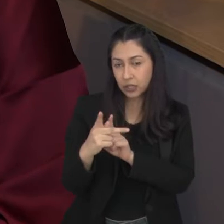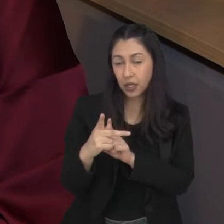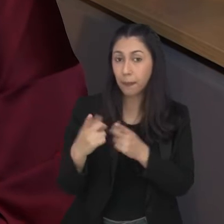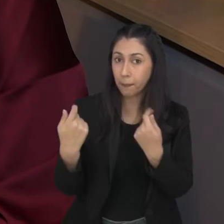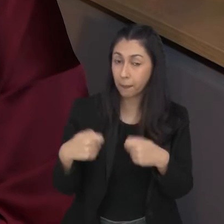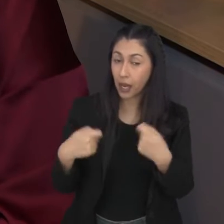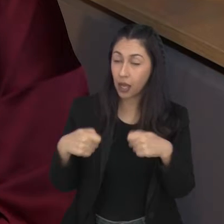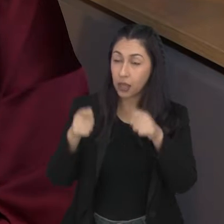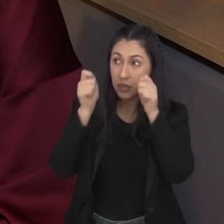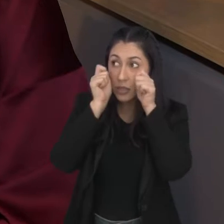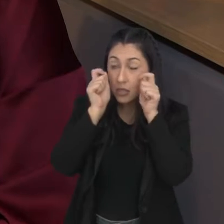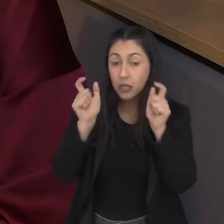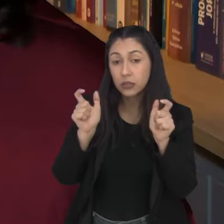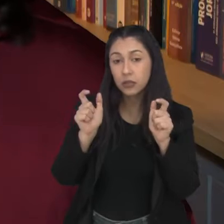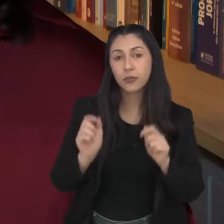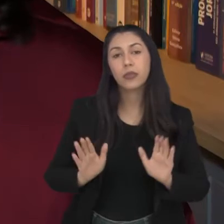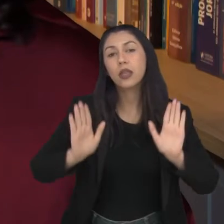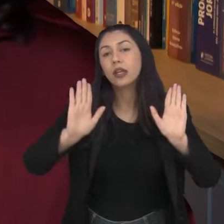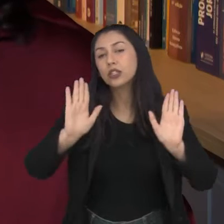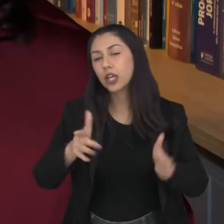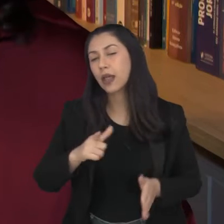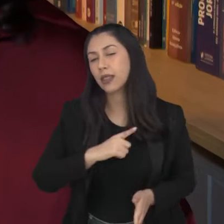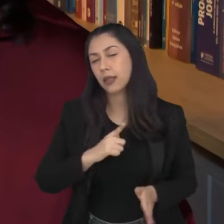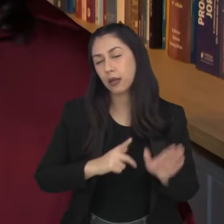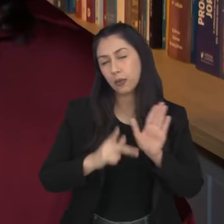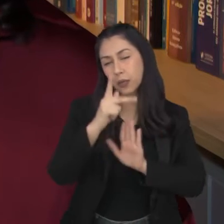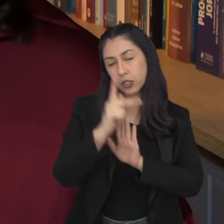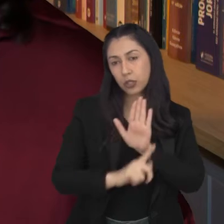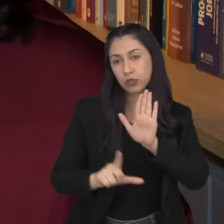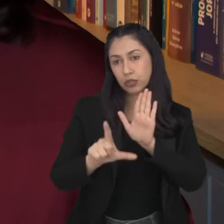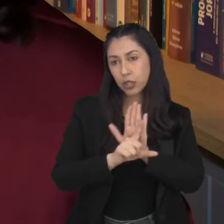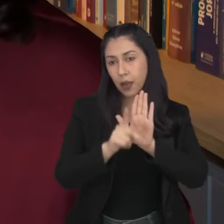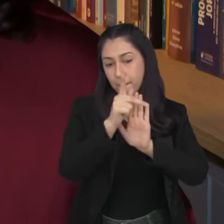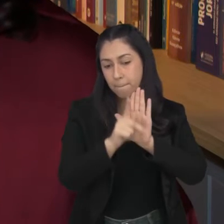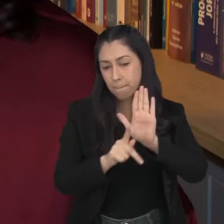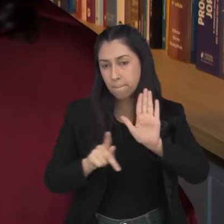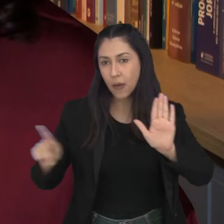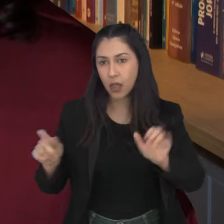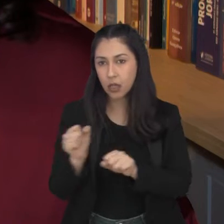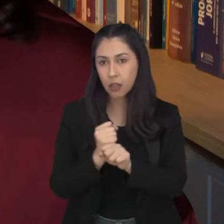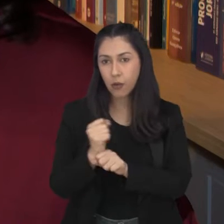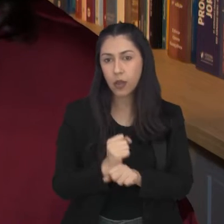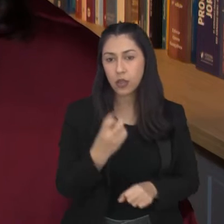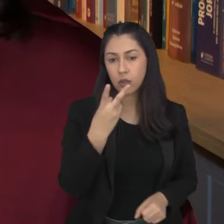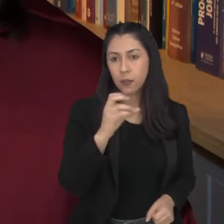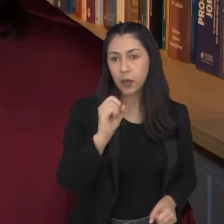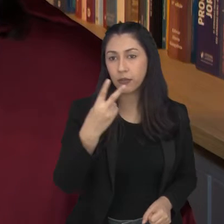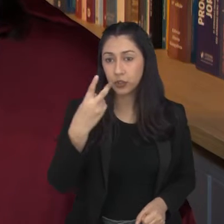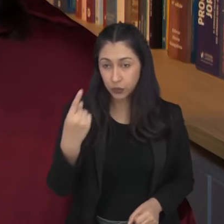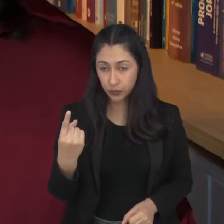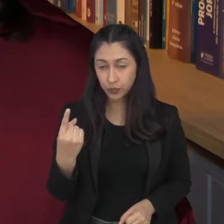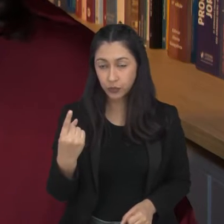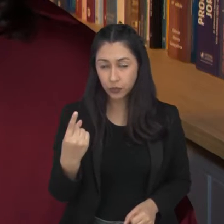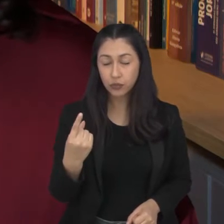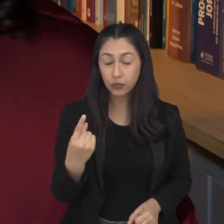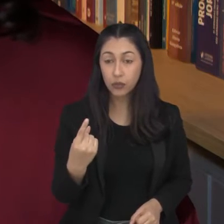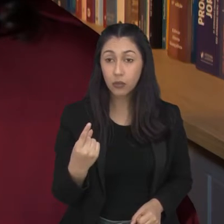uma questão que requer atenção. Já tem um projeto de lei tramitando, é um projeto de